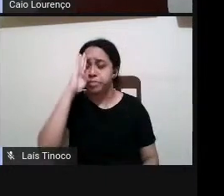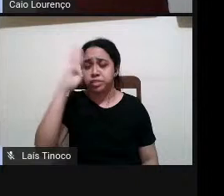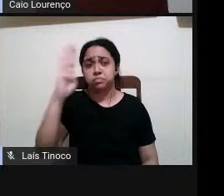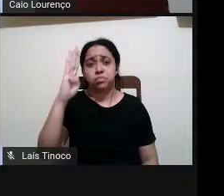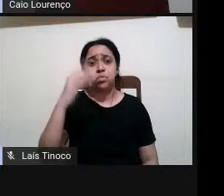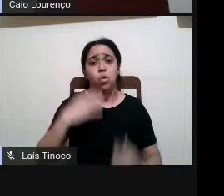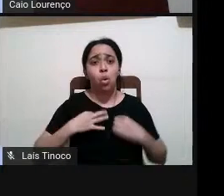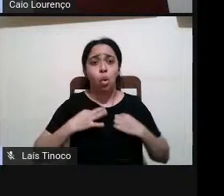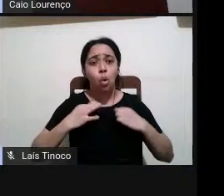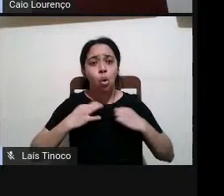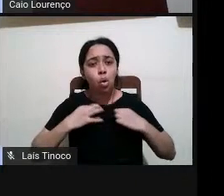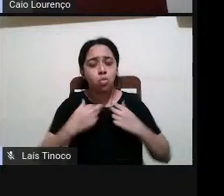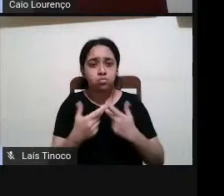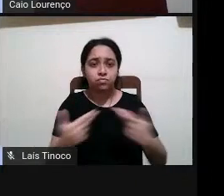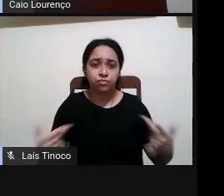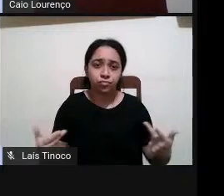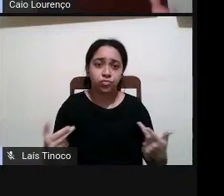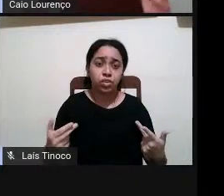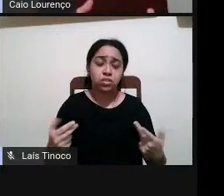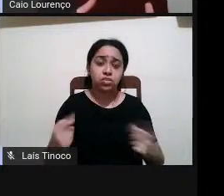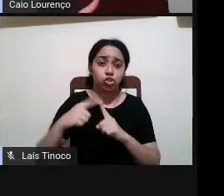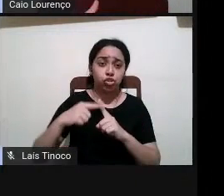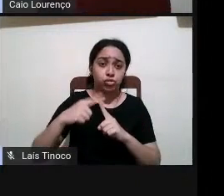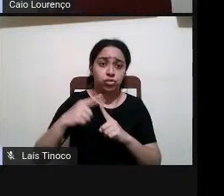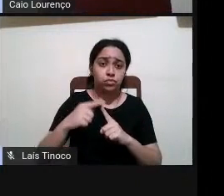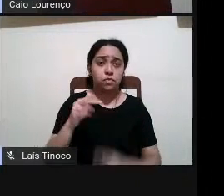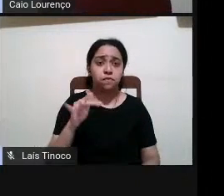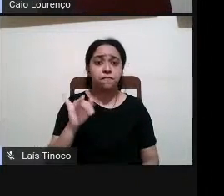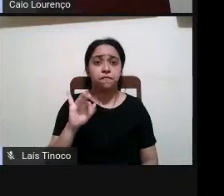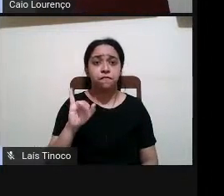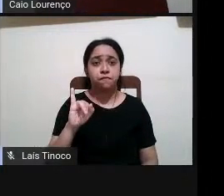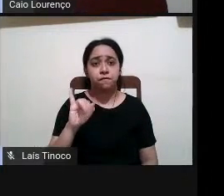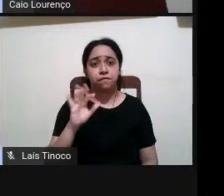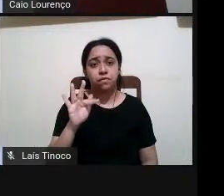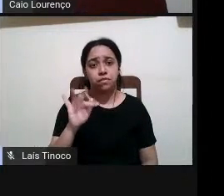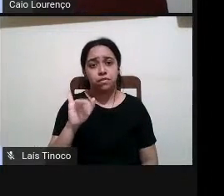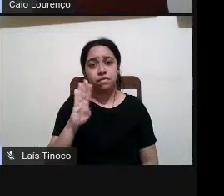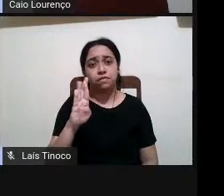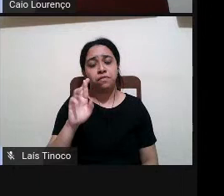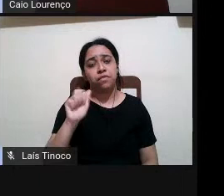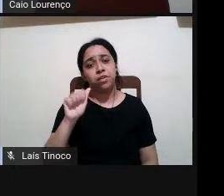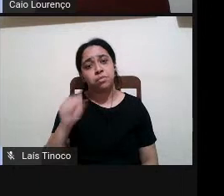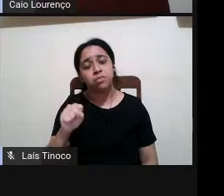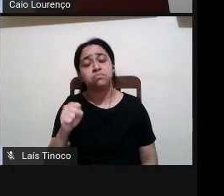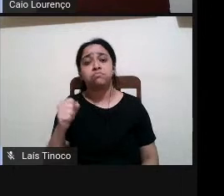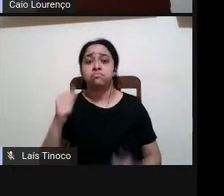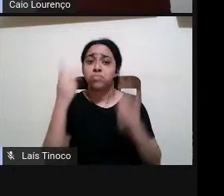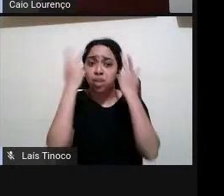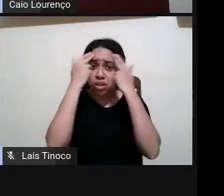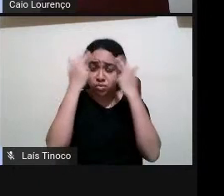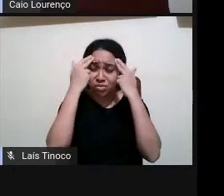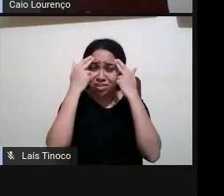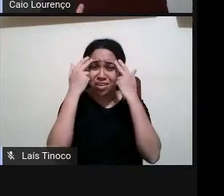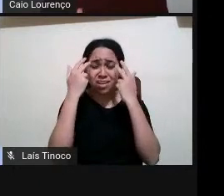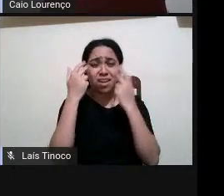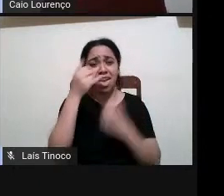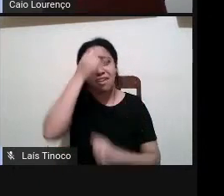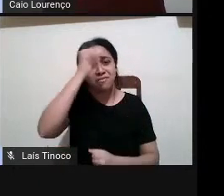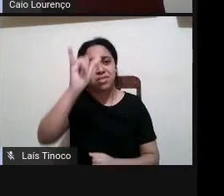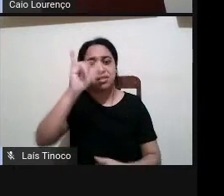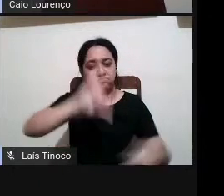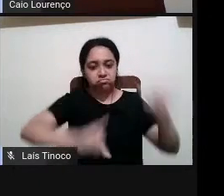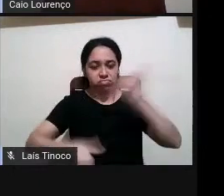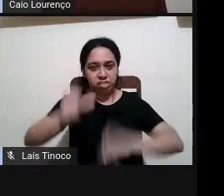feitas ou de fibras naturais, de preferência sem aplicação de materiais químicos, mas também podemos pensar